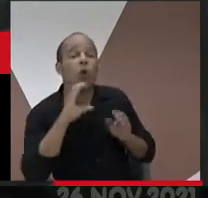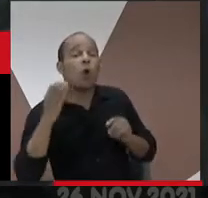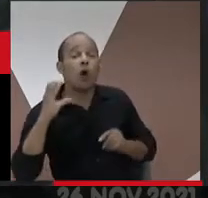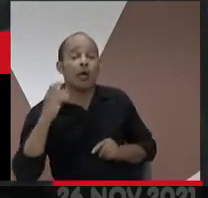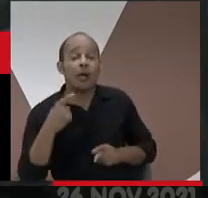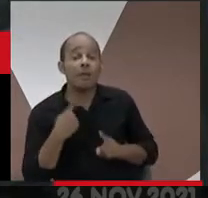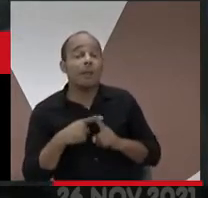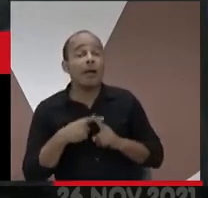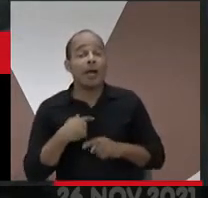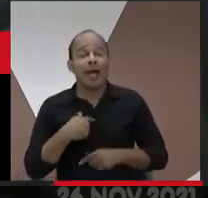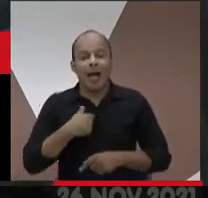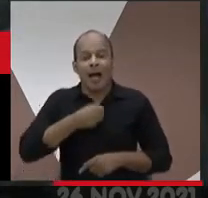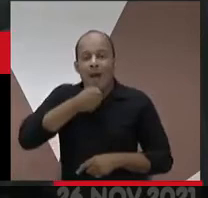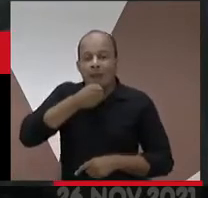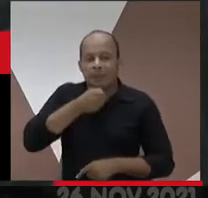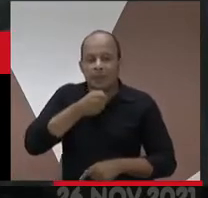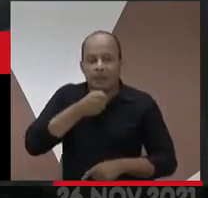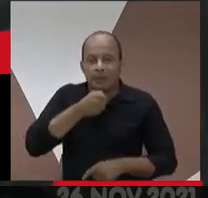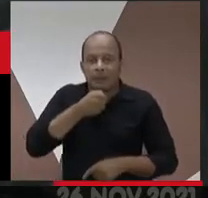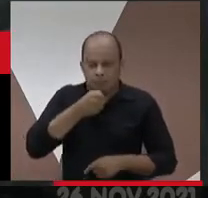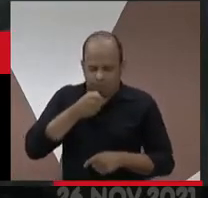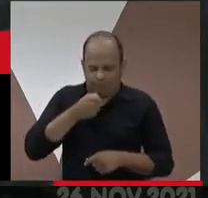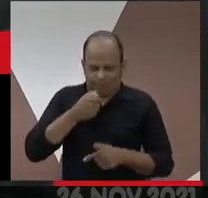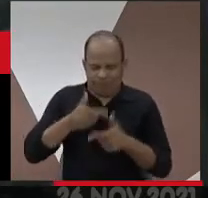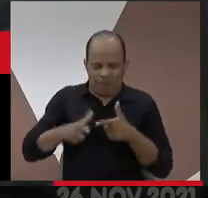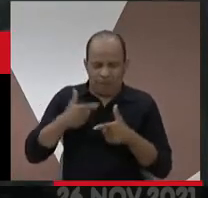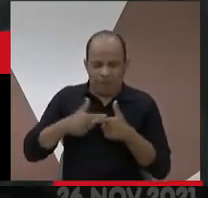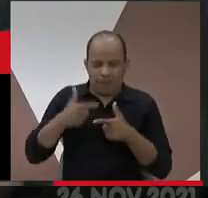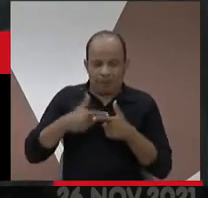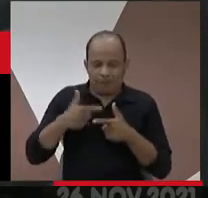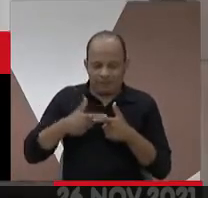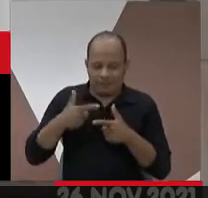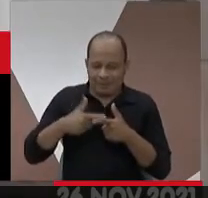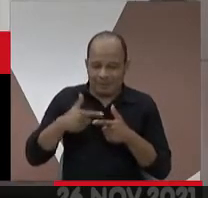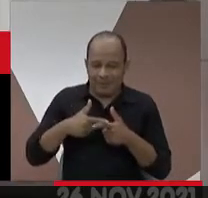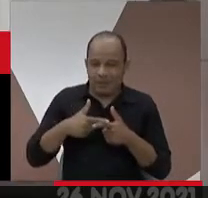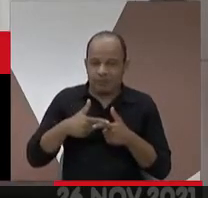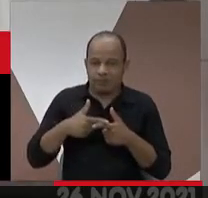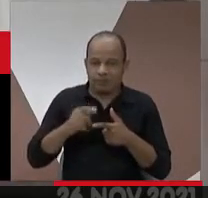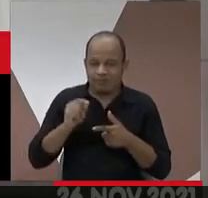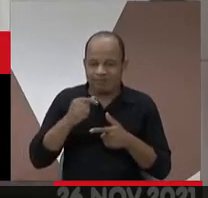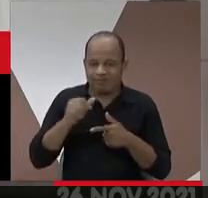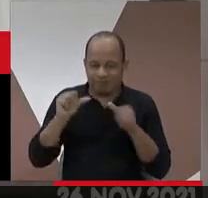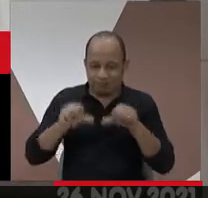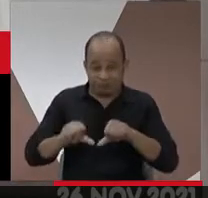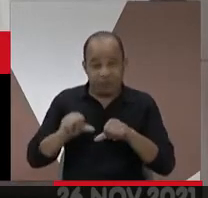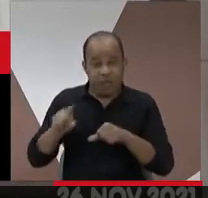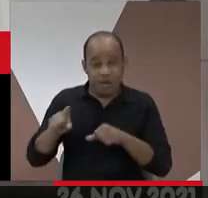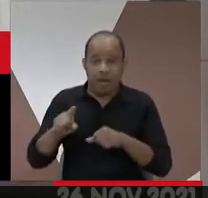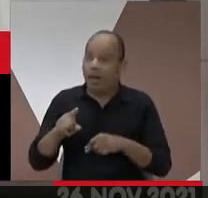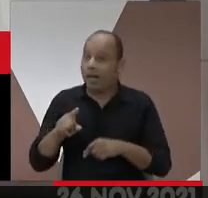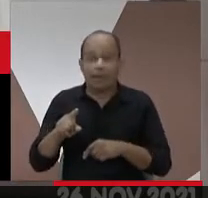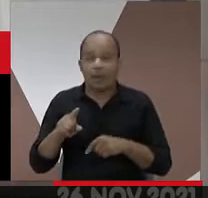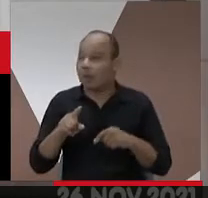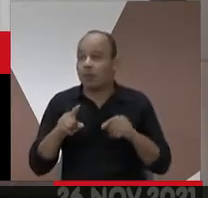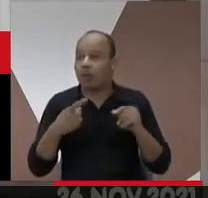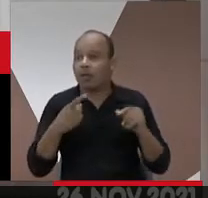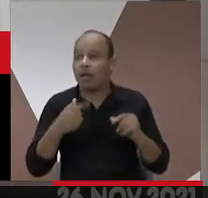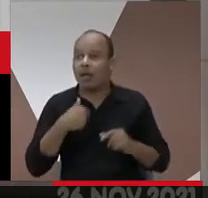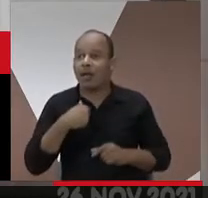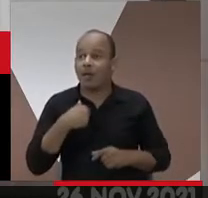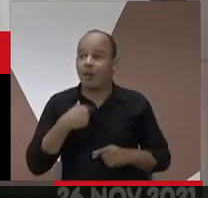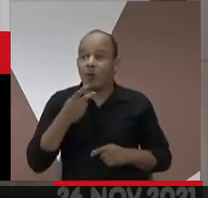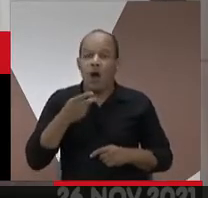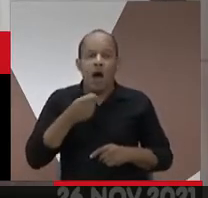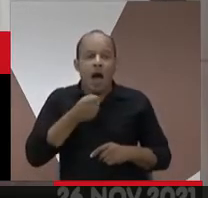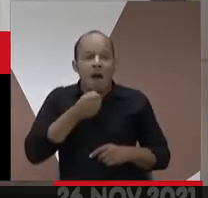não funcionou. Nós tivemos problemas técnicos. Então, o nosso posicionamento também não foi registrado. Na audiência